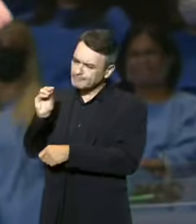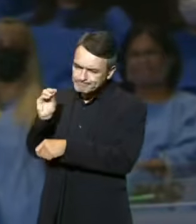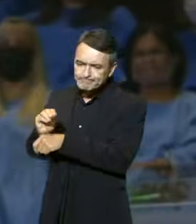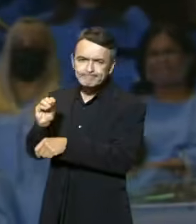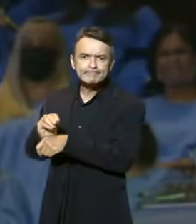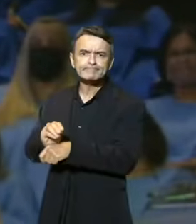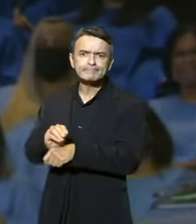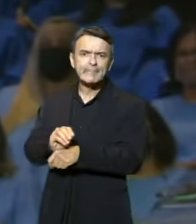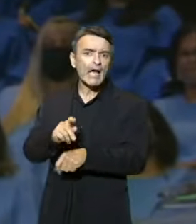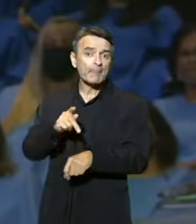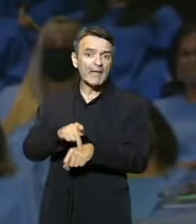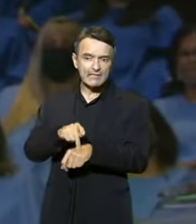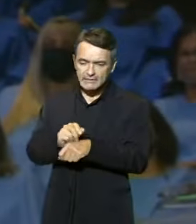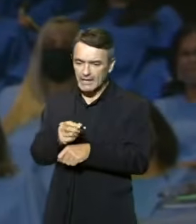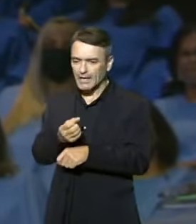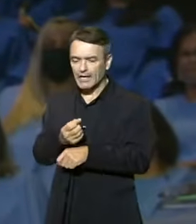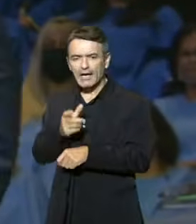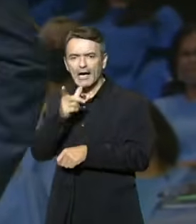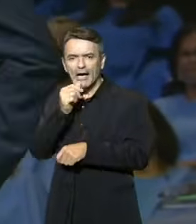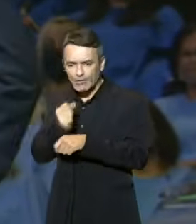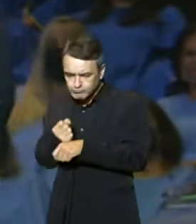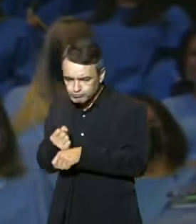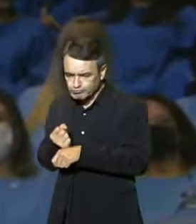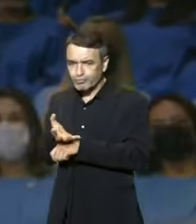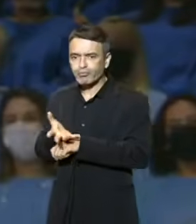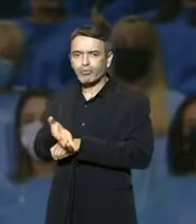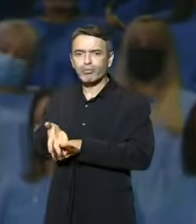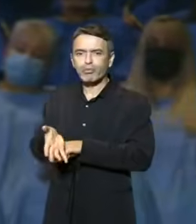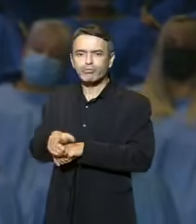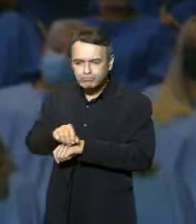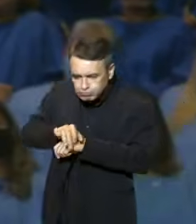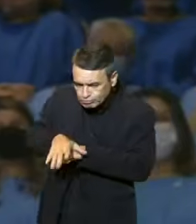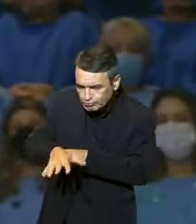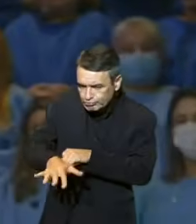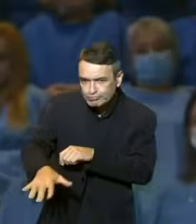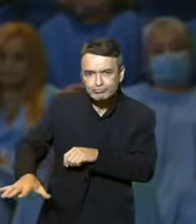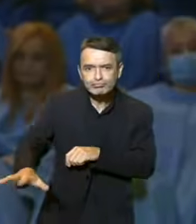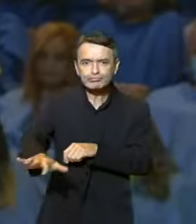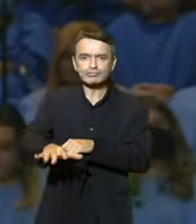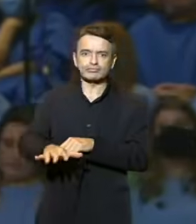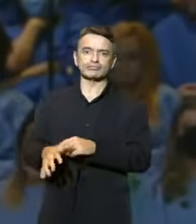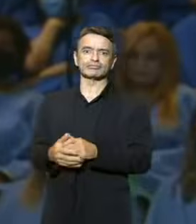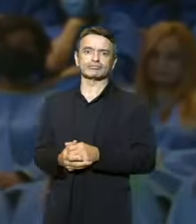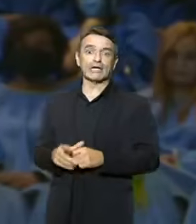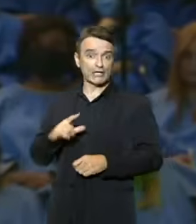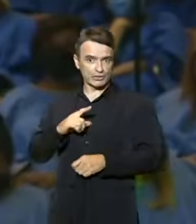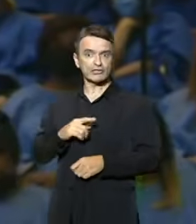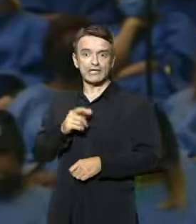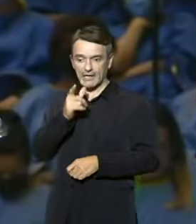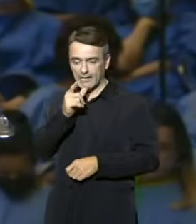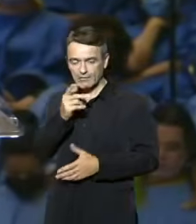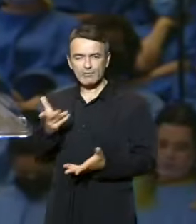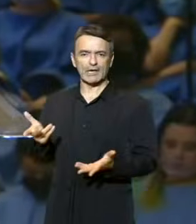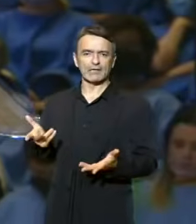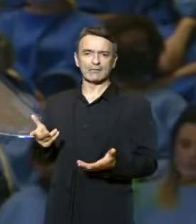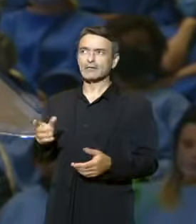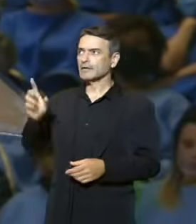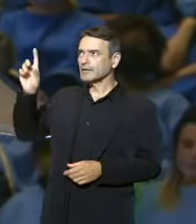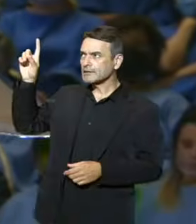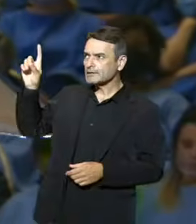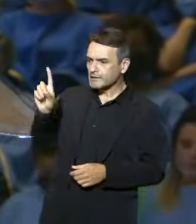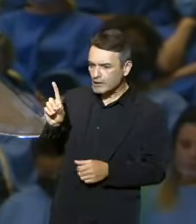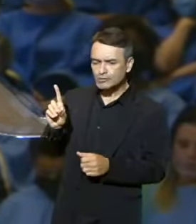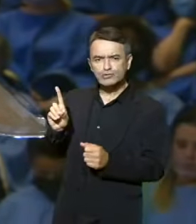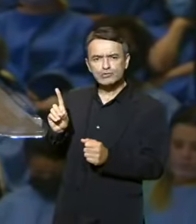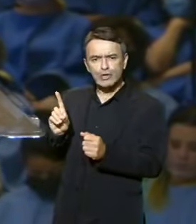da rocha para aquele povo. No deserto eles tinham calor, mas Deus caminhava com eles. E a presença